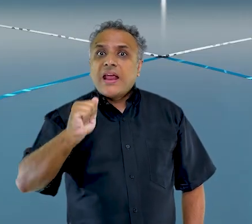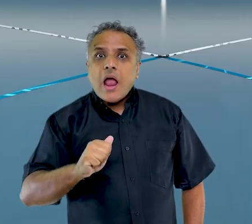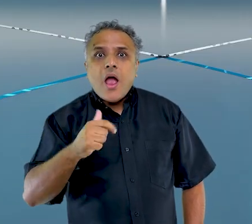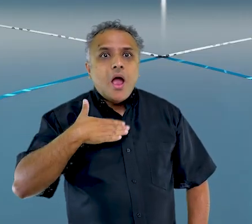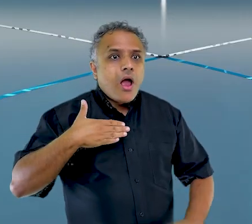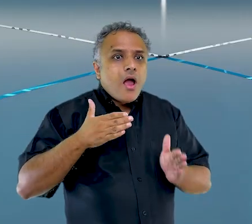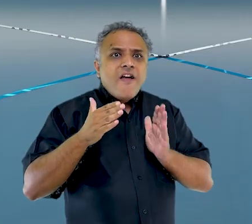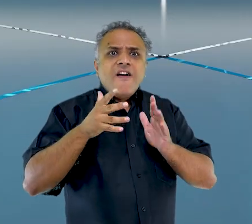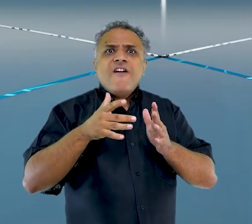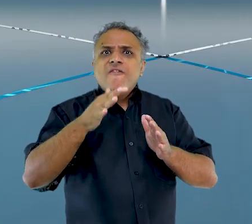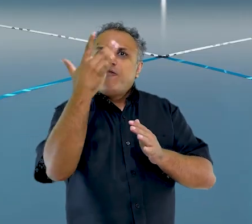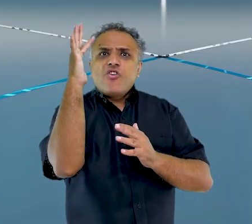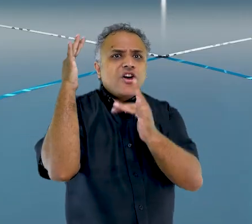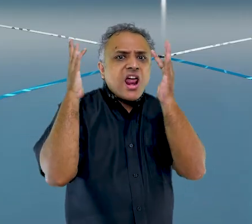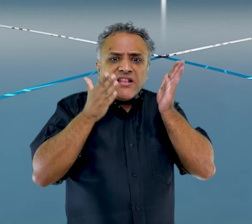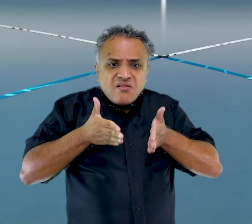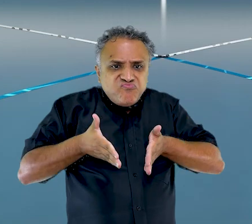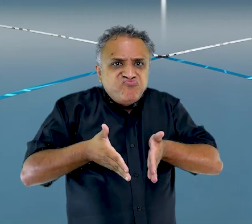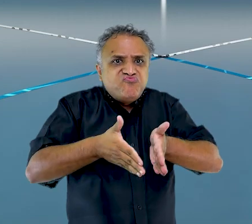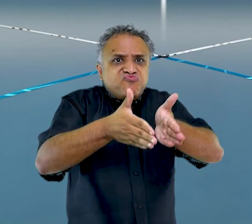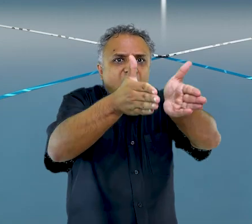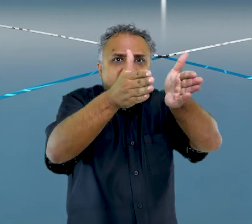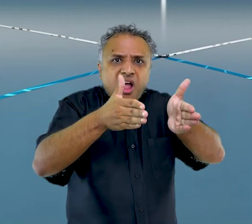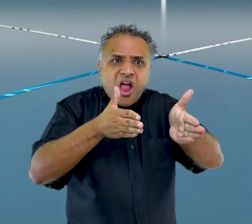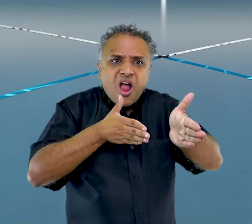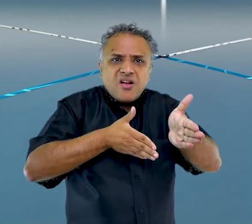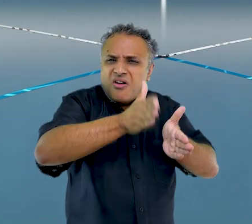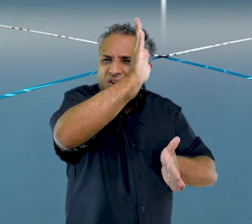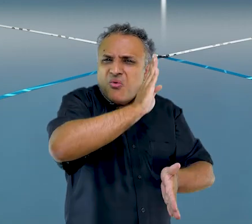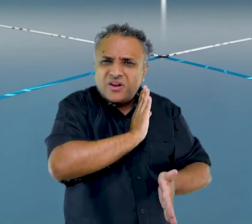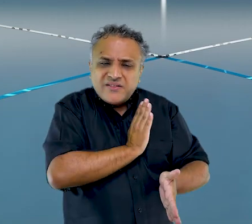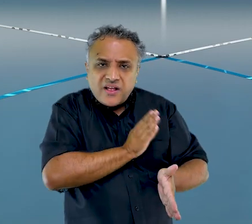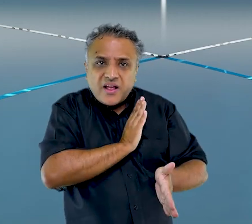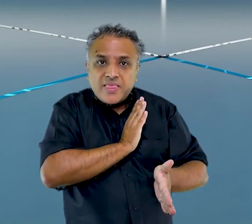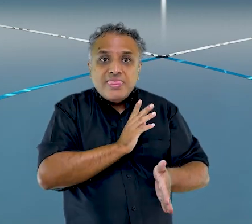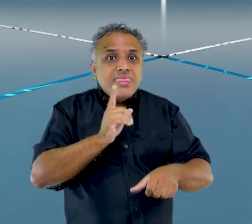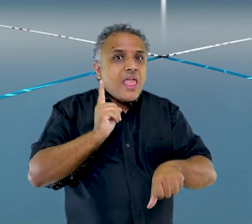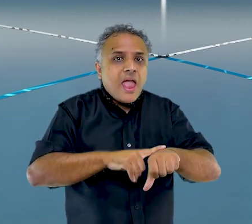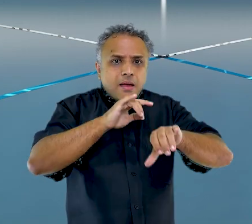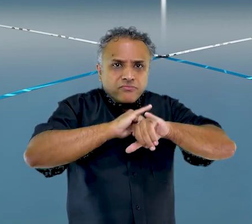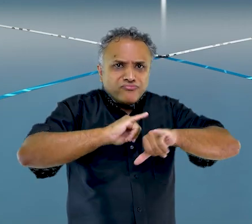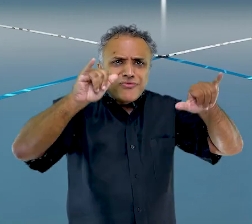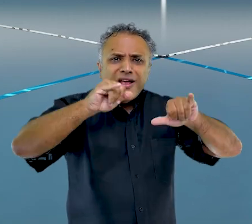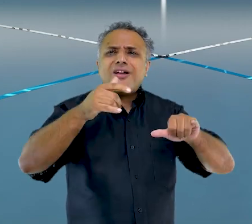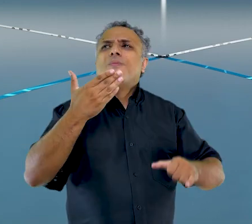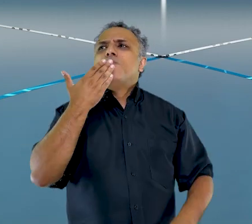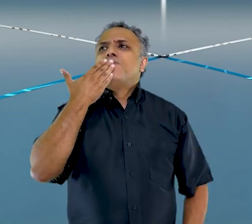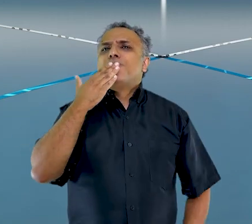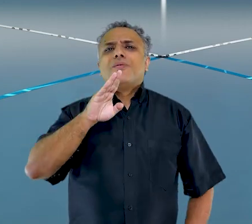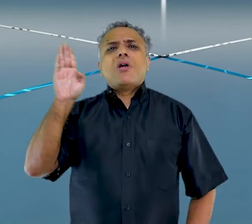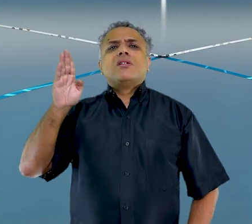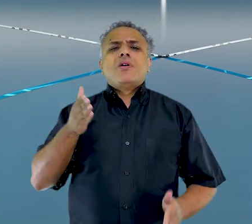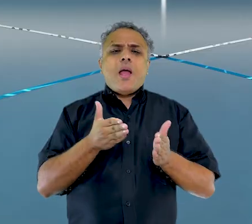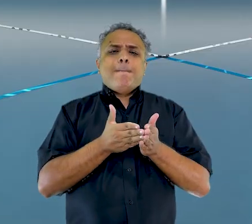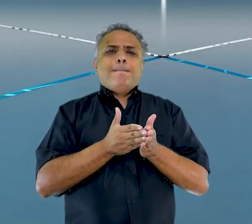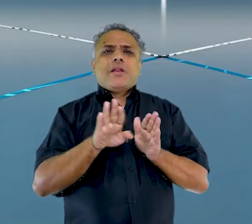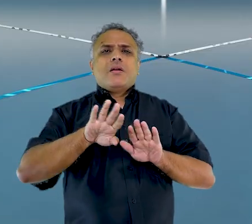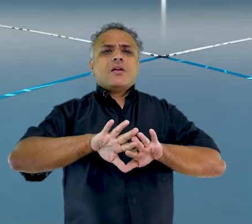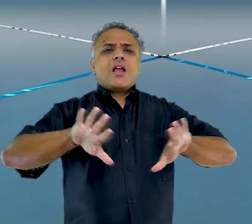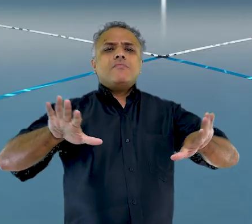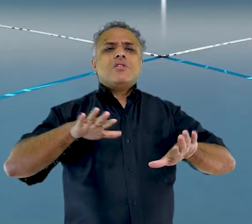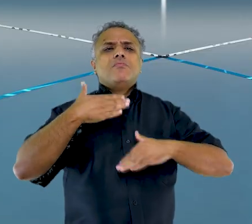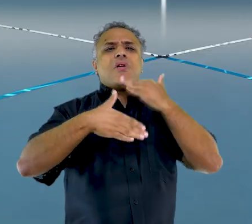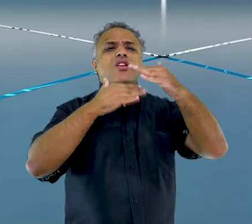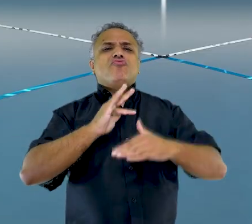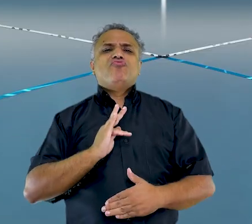maior floresta tropical do mundo? Na época, a rodovia foi anunciada com a promessa de que abriria caminho para o